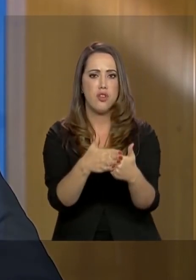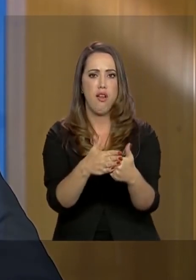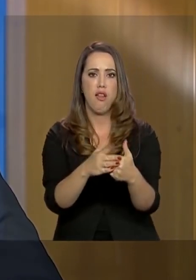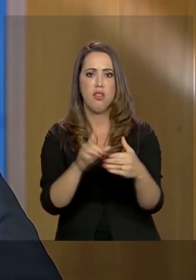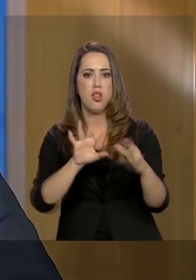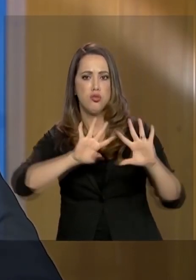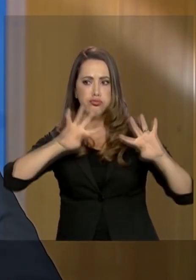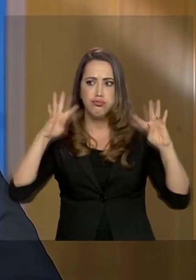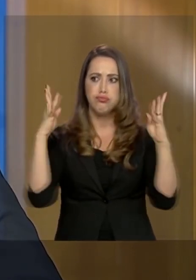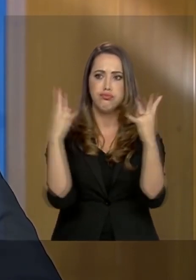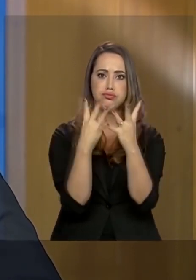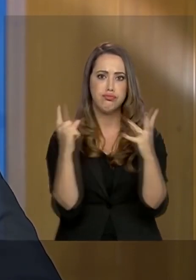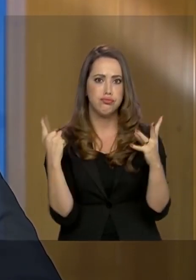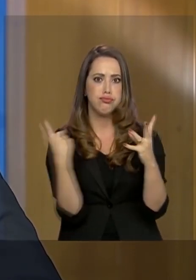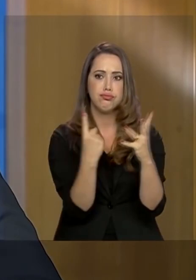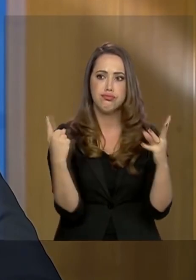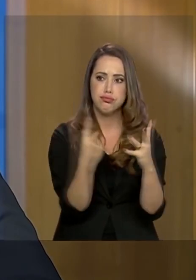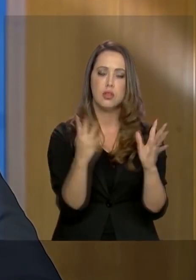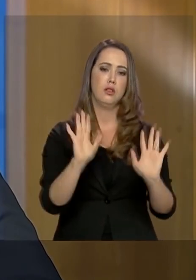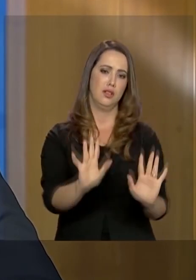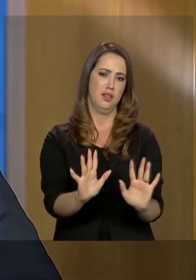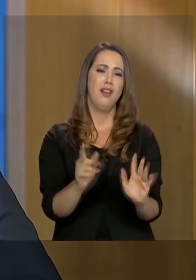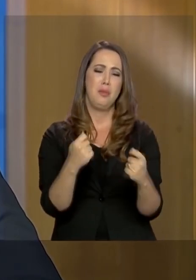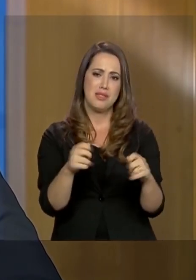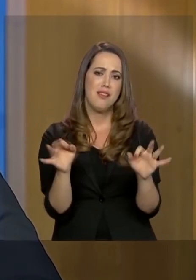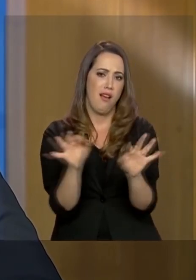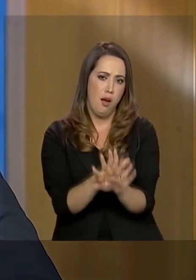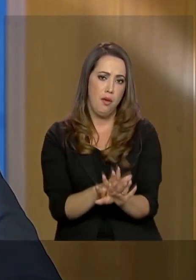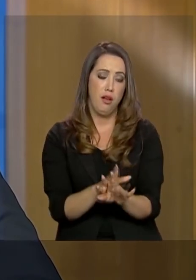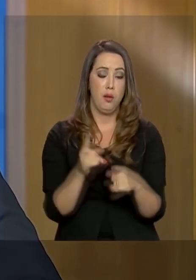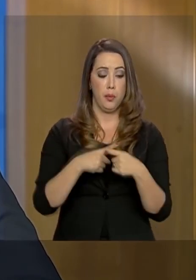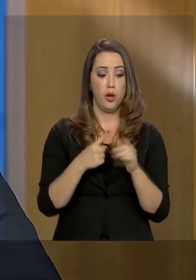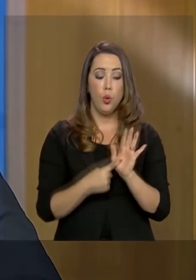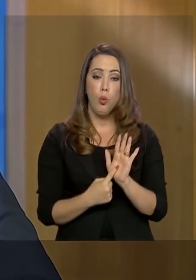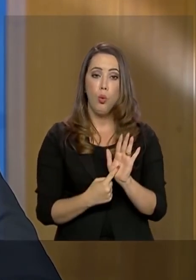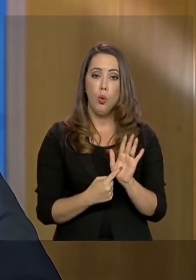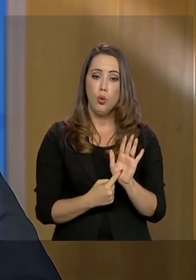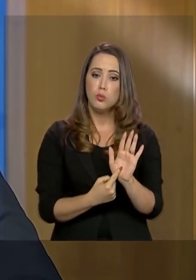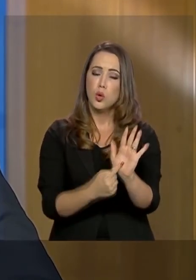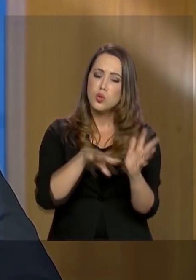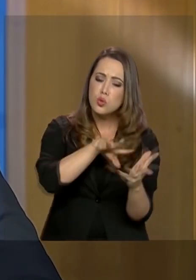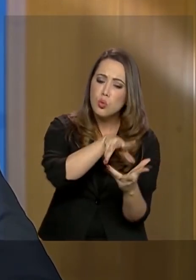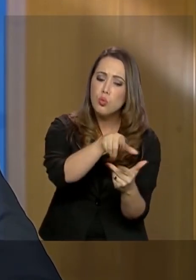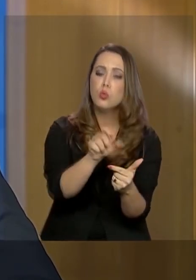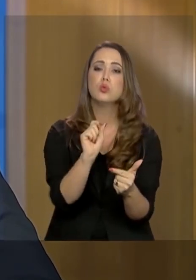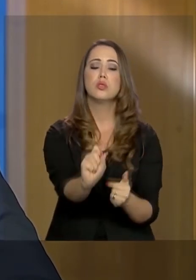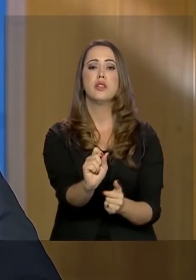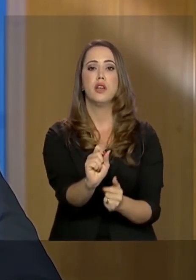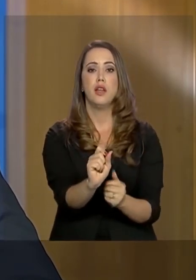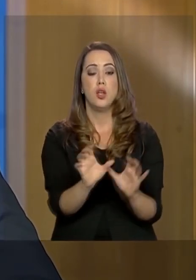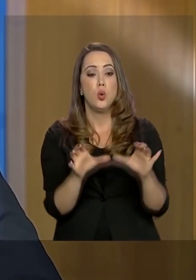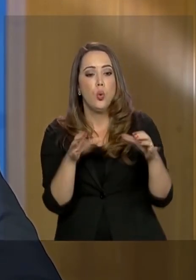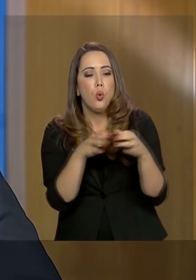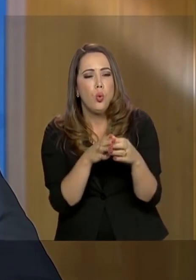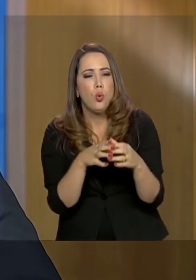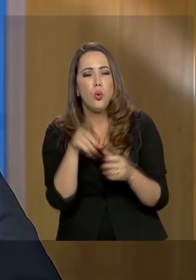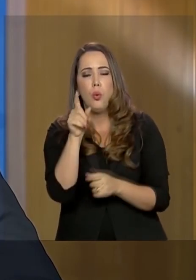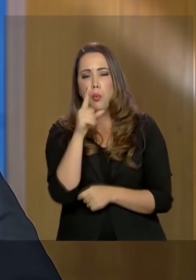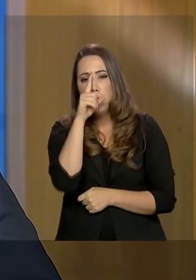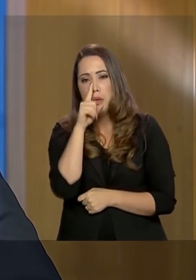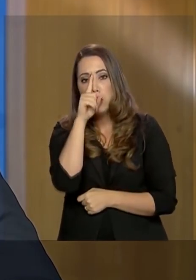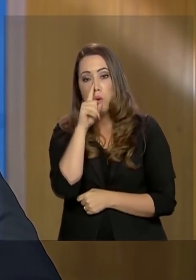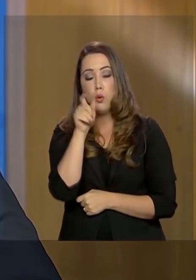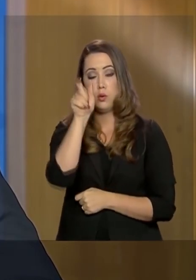prefeitos e governadores, unidos com a grande mídia, fizeram parecer que távamos livres desse mal terrível. E as pessoas saíram, foram